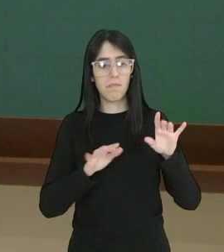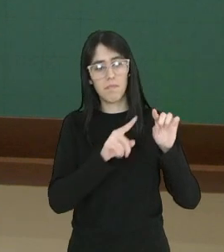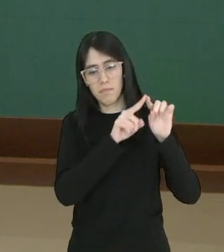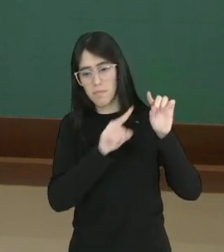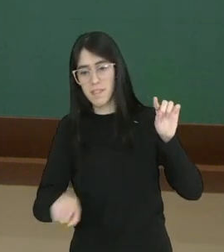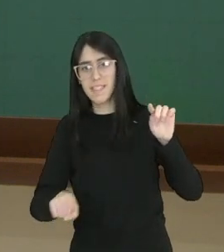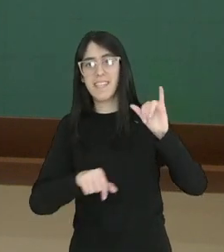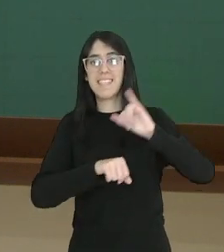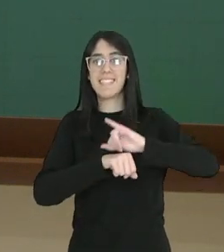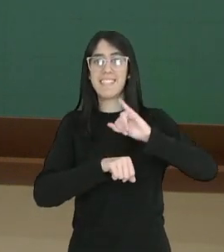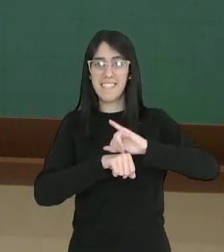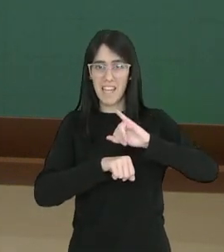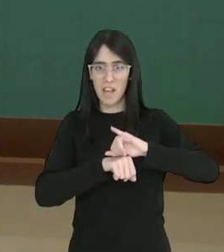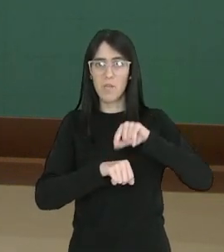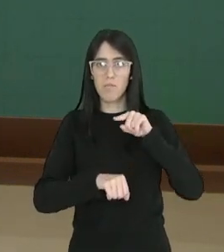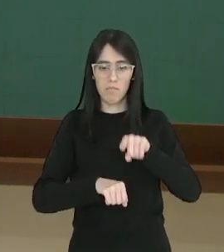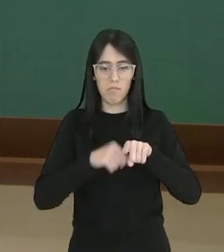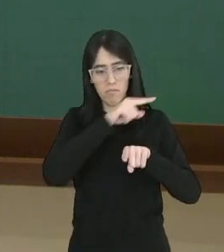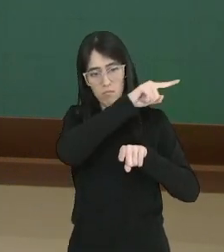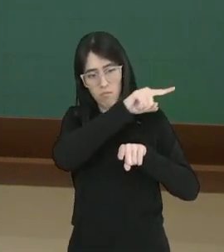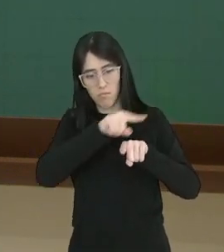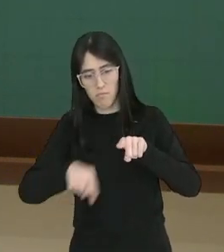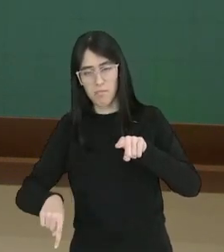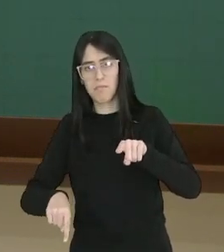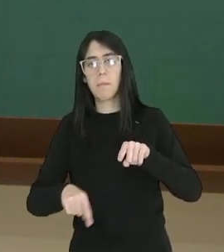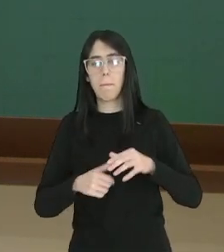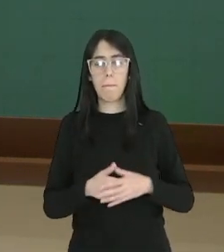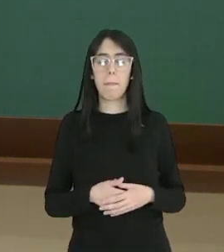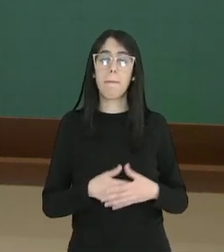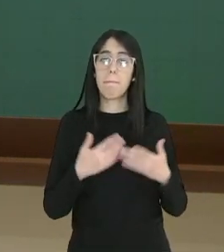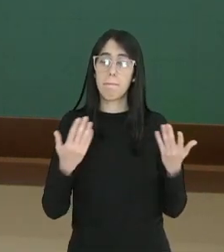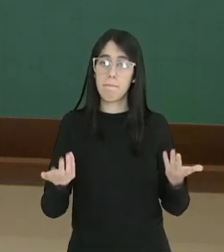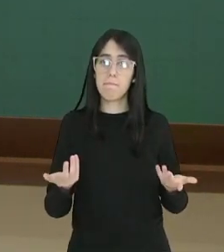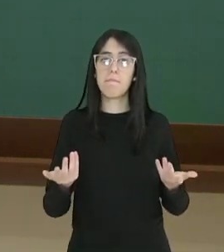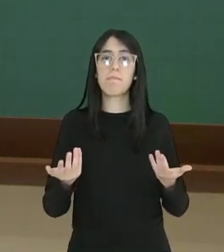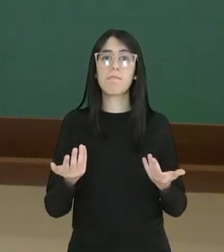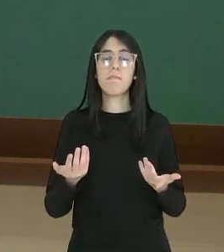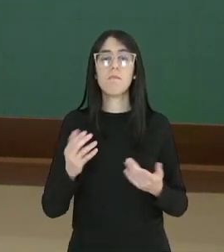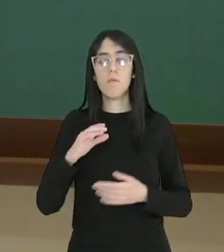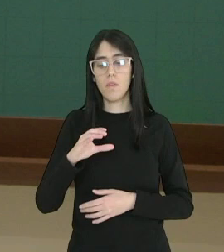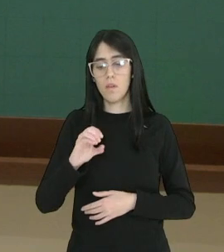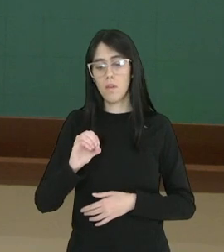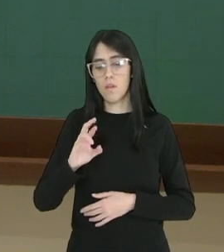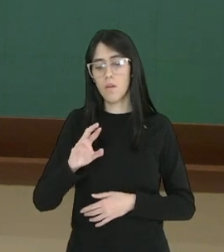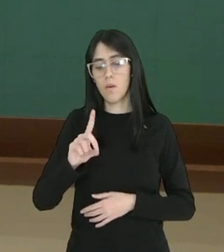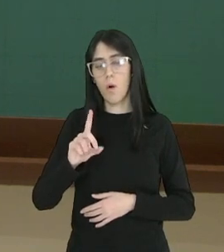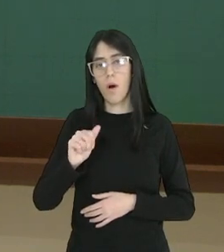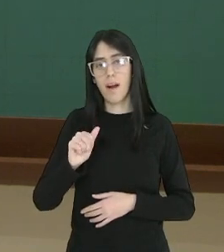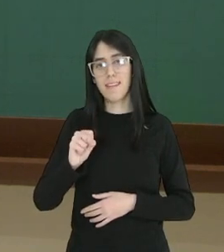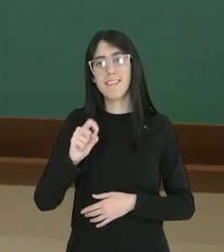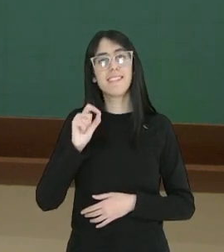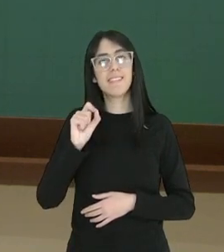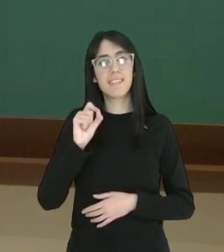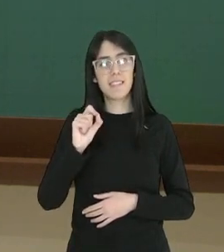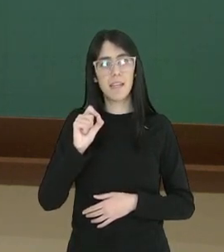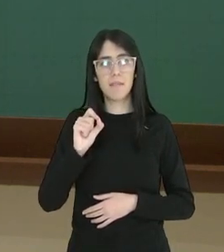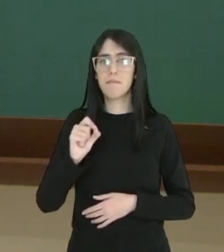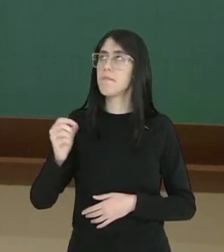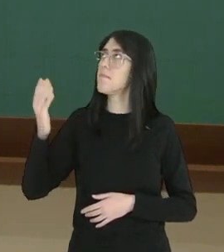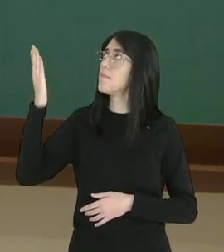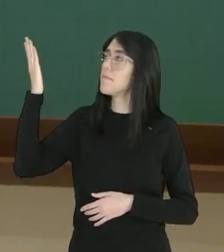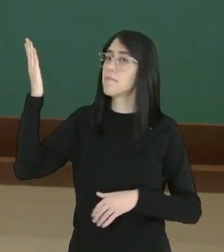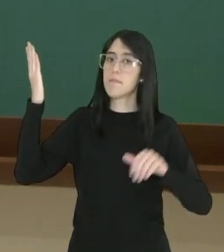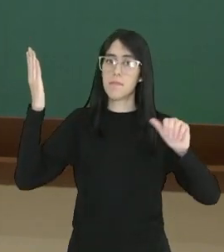central da circunferência. Então, os pontos que representam corda serão